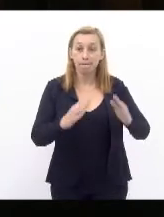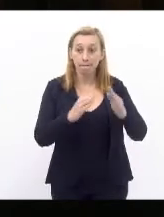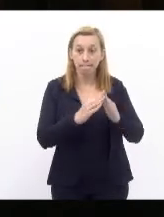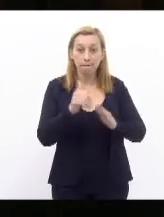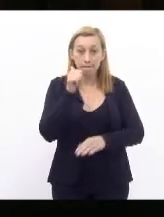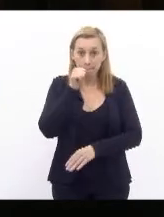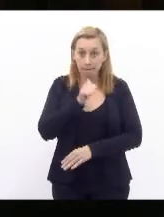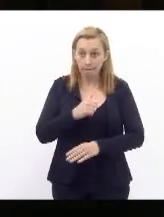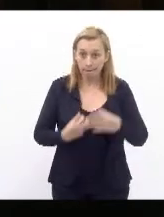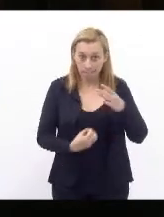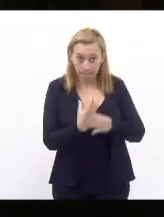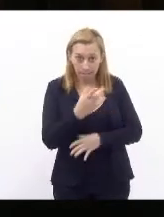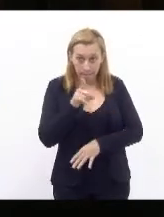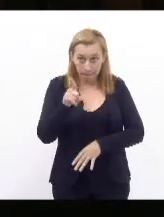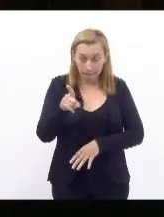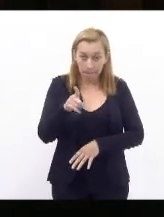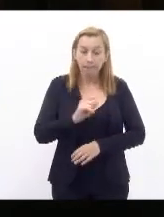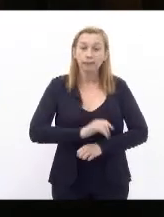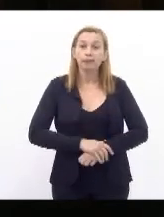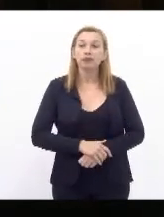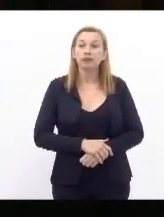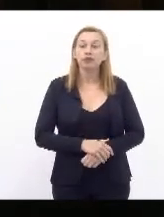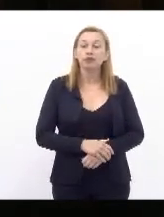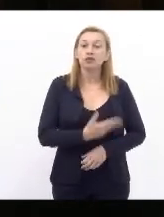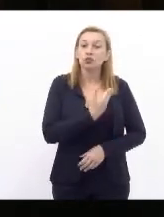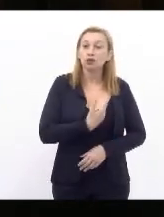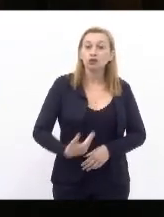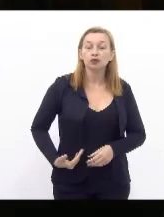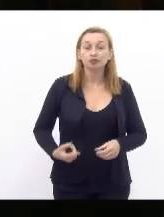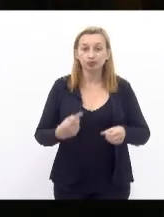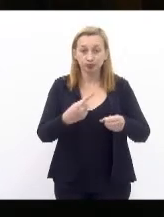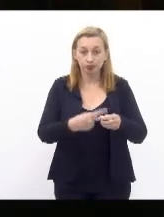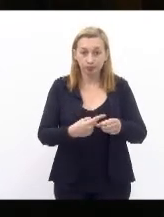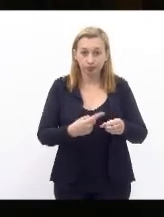Mulher, um organismo do governo municipal